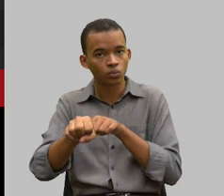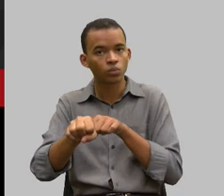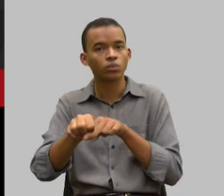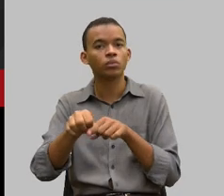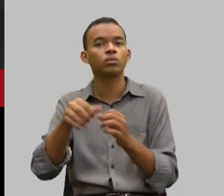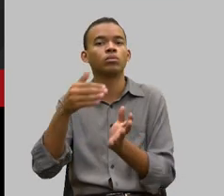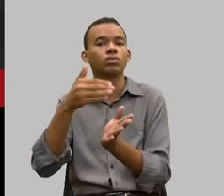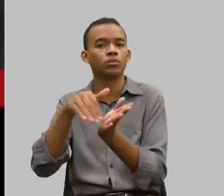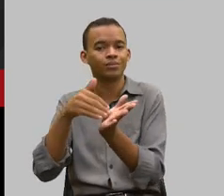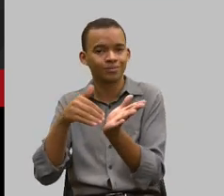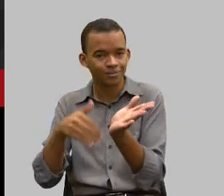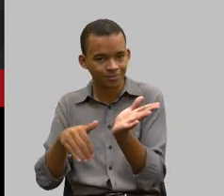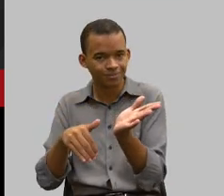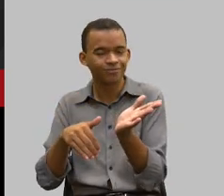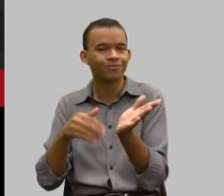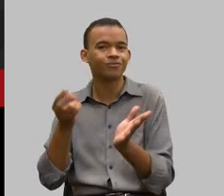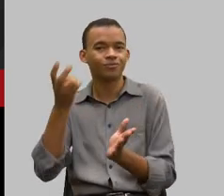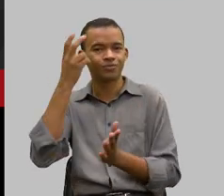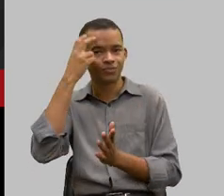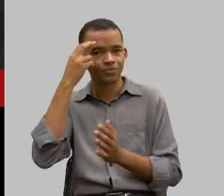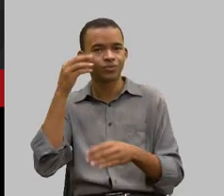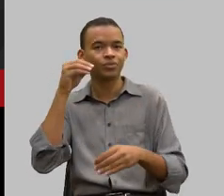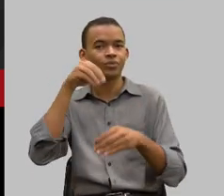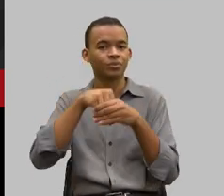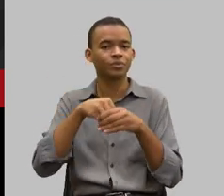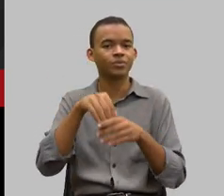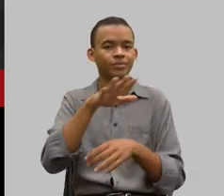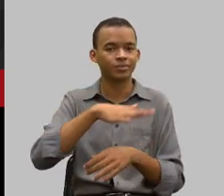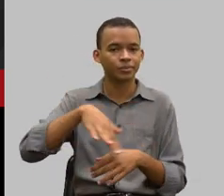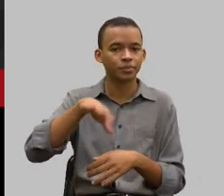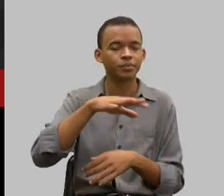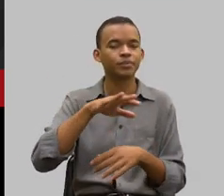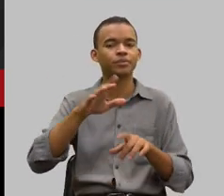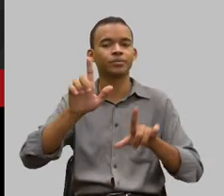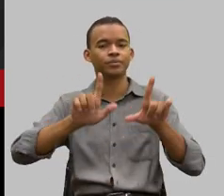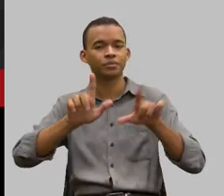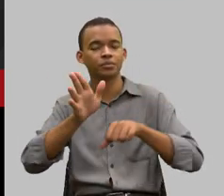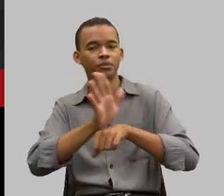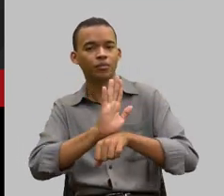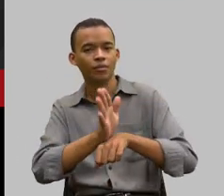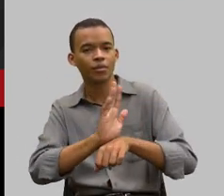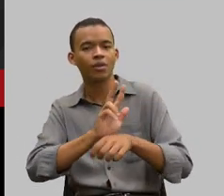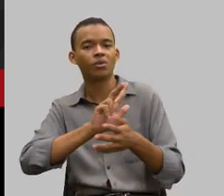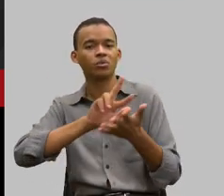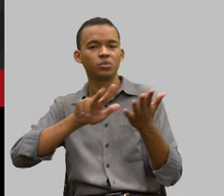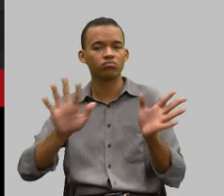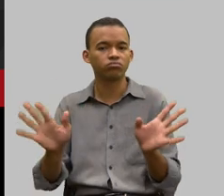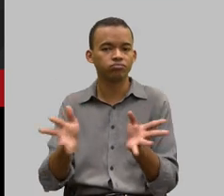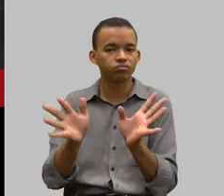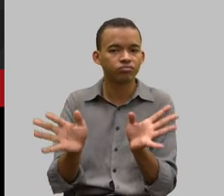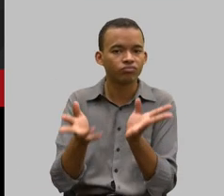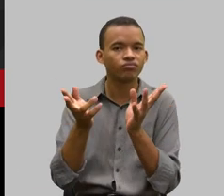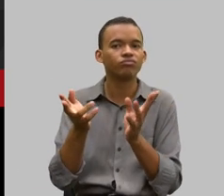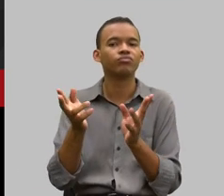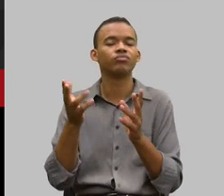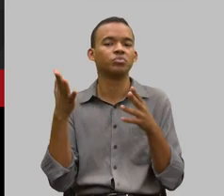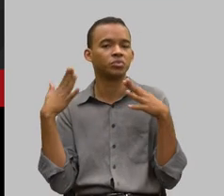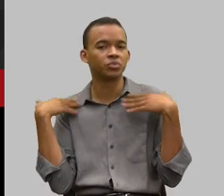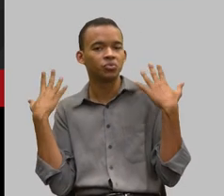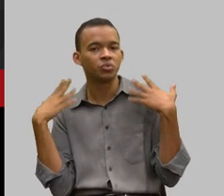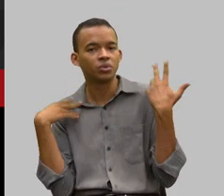competitivo no mercado audiovisual e poder receber Produções que isso movimenta o turismo a cultura movimenta a renda na